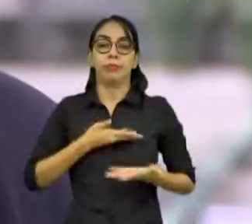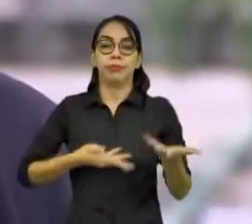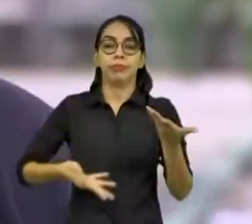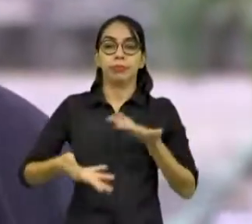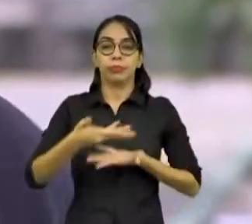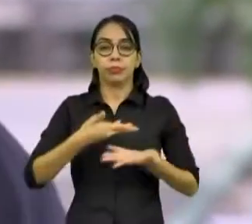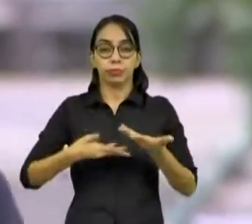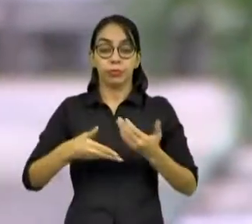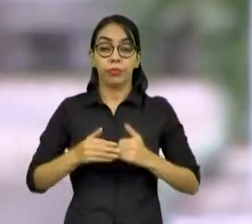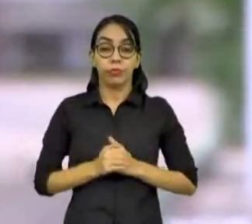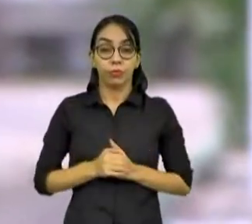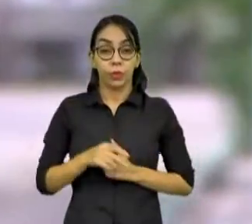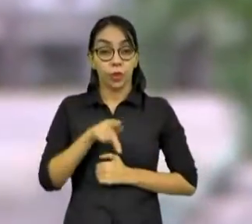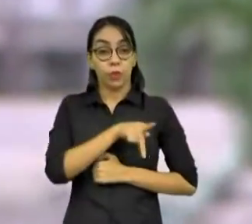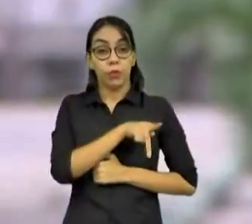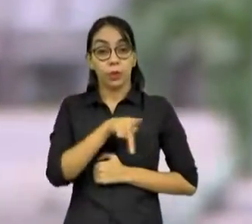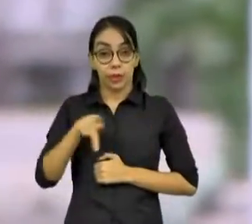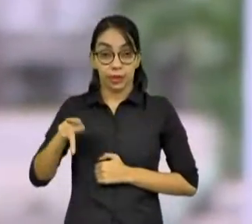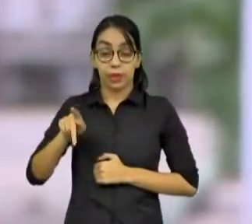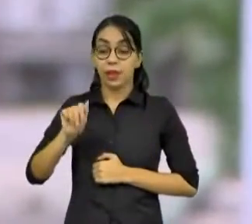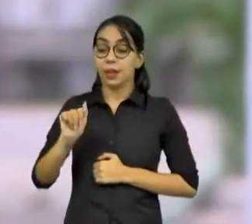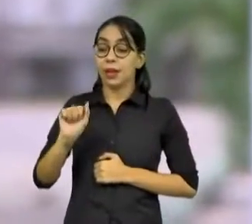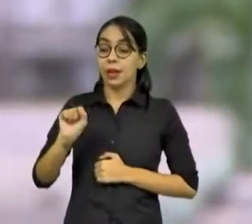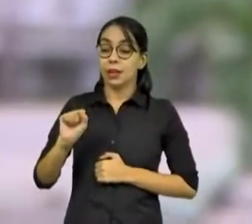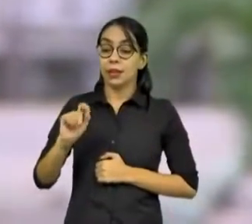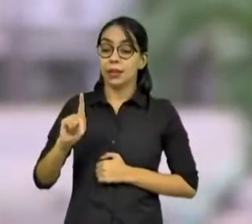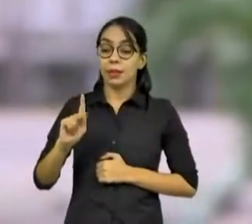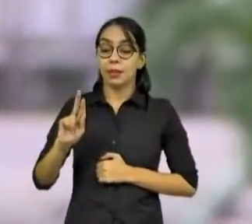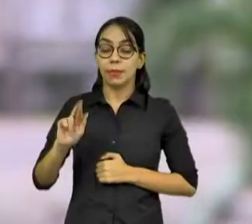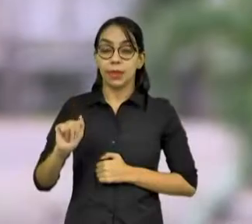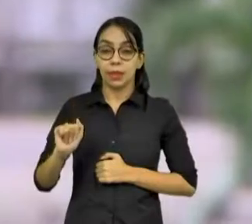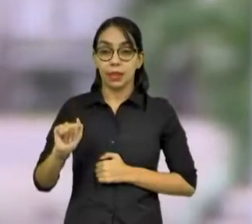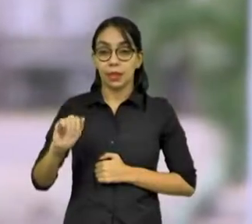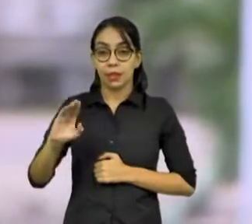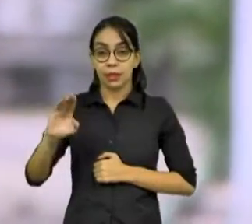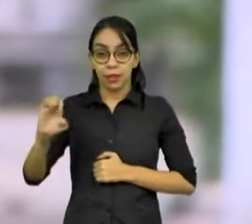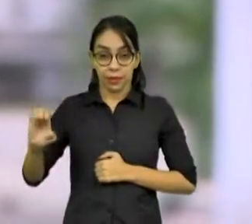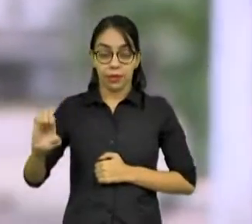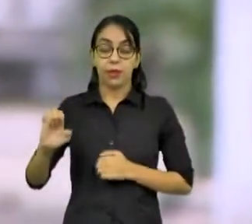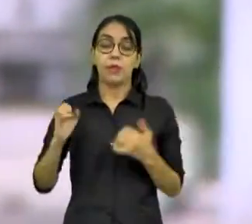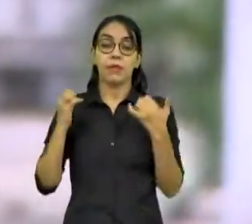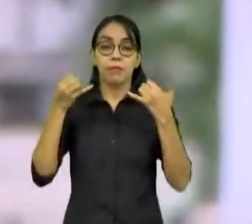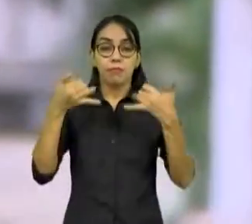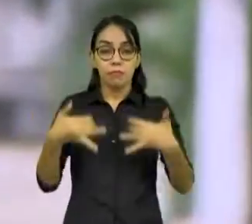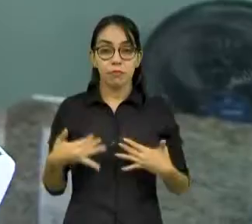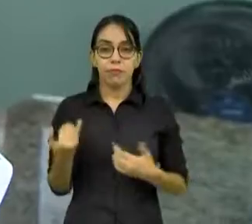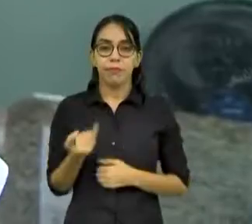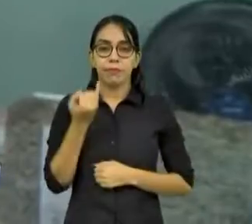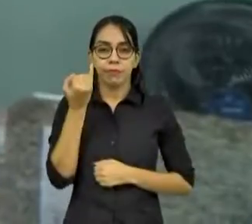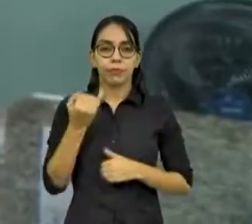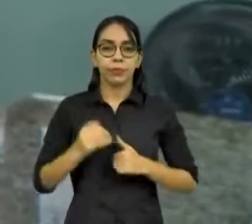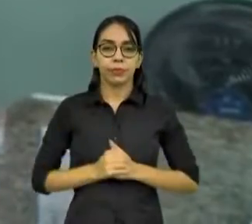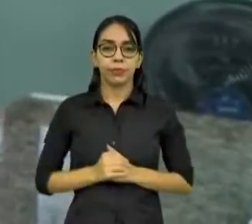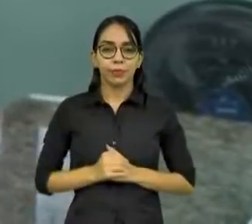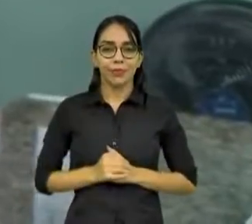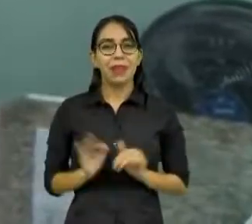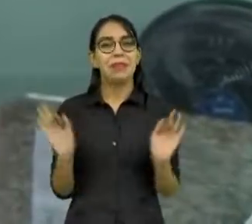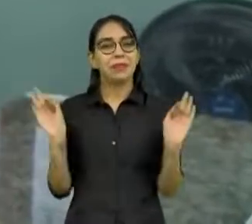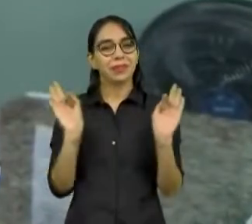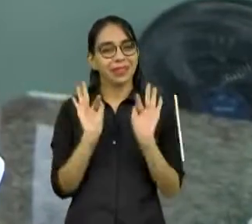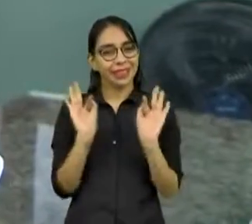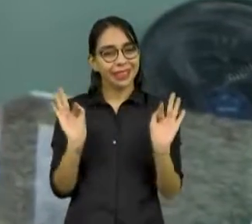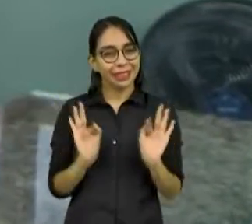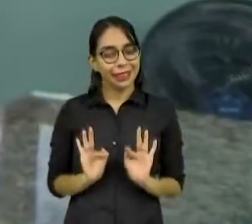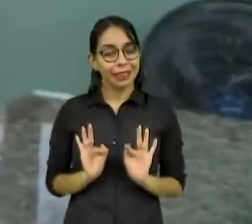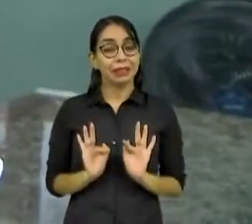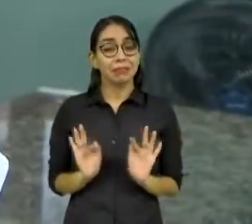O presidente da Asprace, Elisiano Queiroz, fala da importância da visita dos deputados. Feliz, né, na